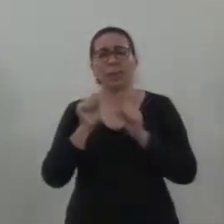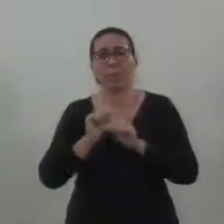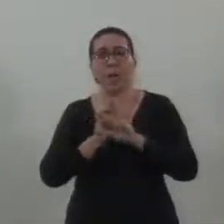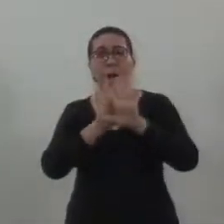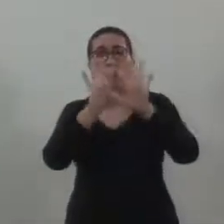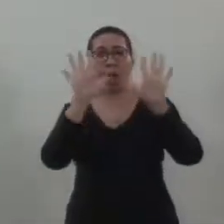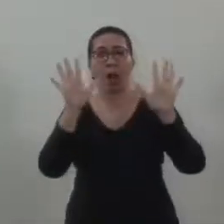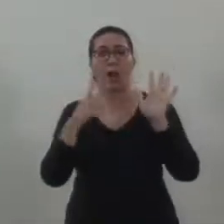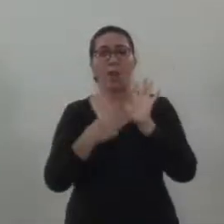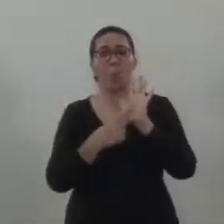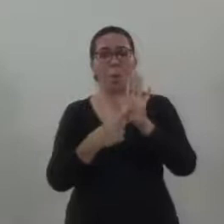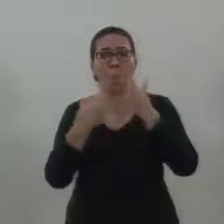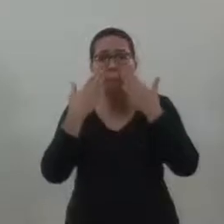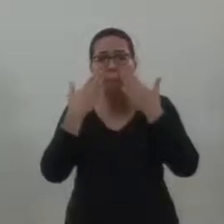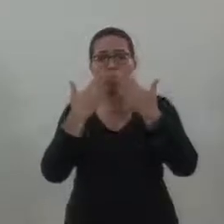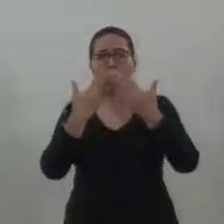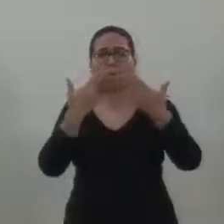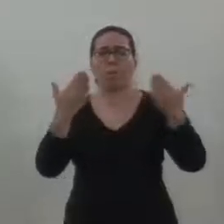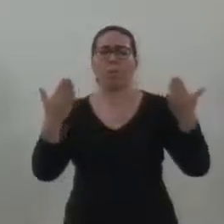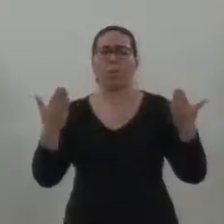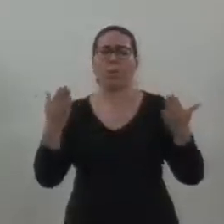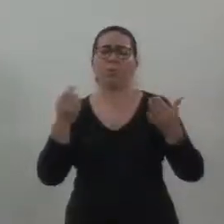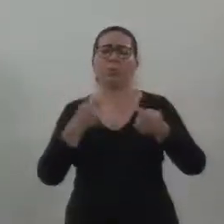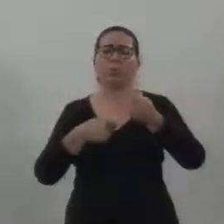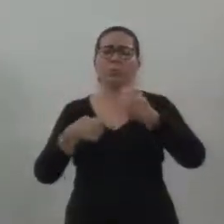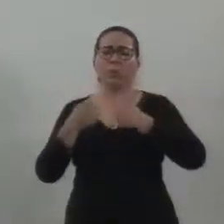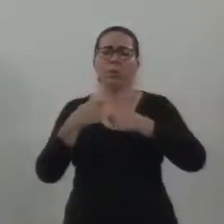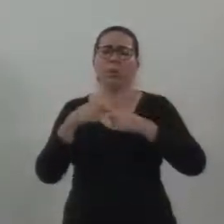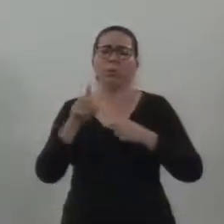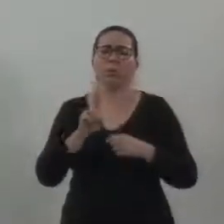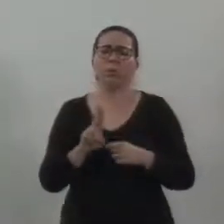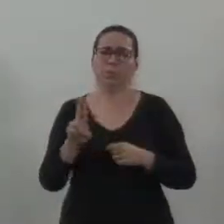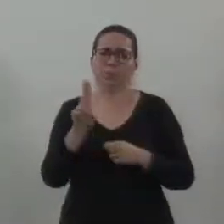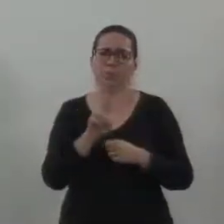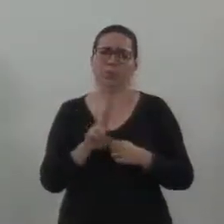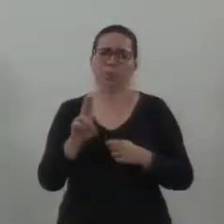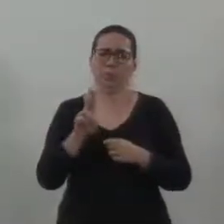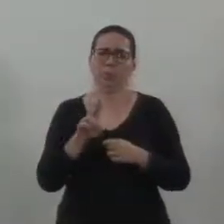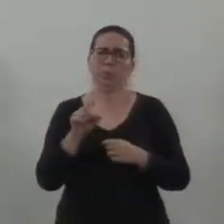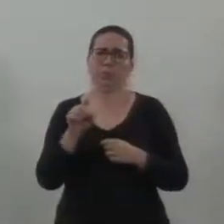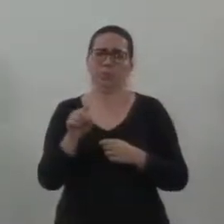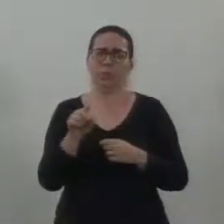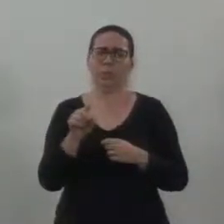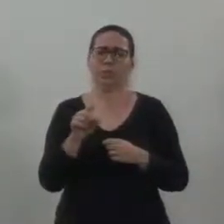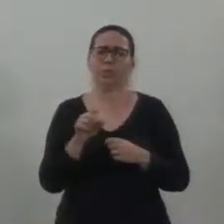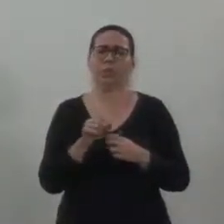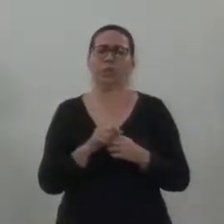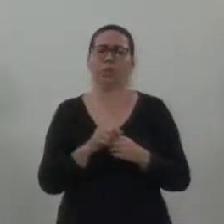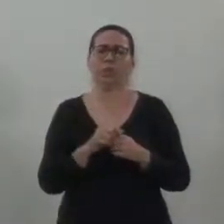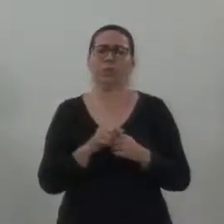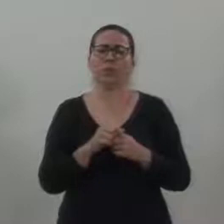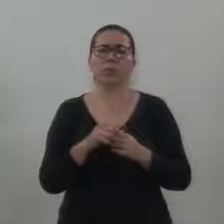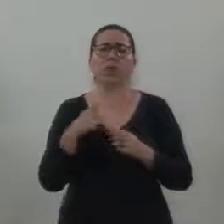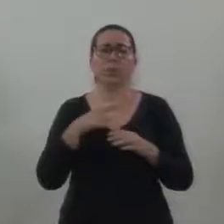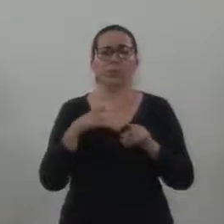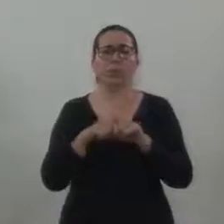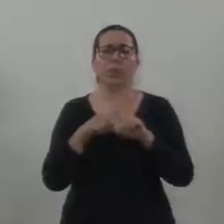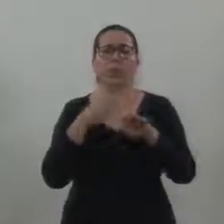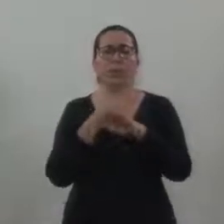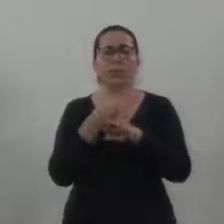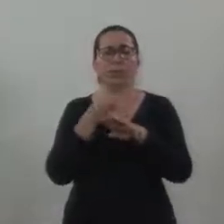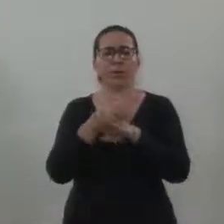transparência, ampliar o controle público, né, da aplicação desses recursos, ampliar a participação